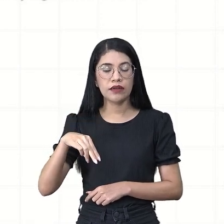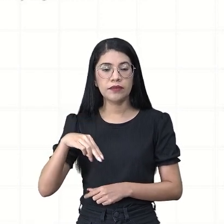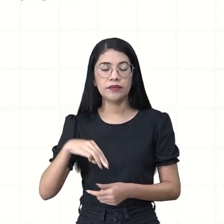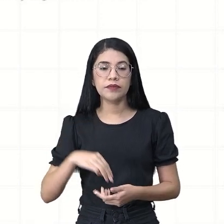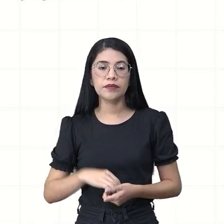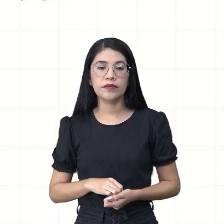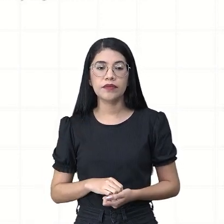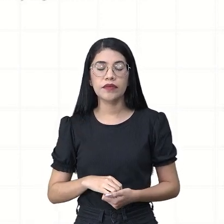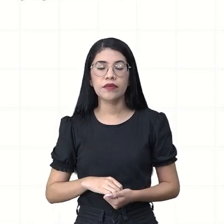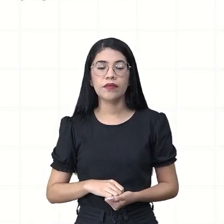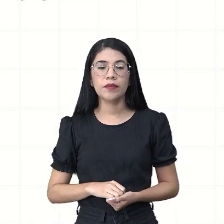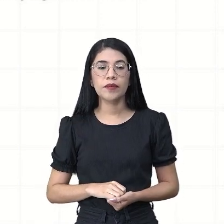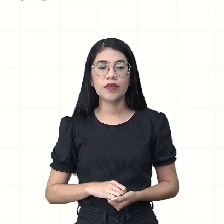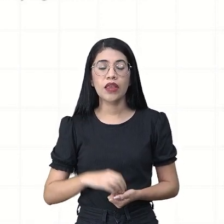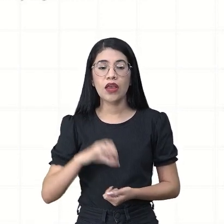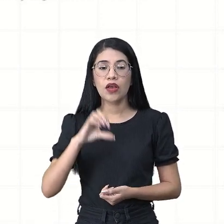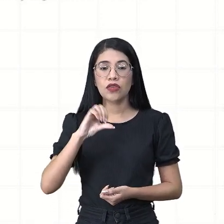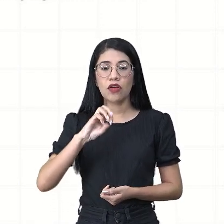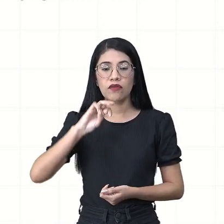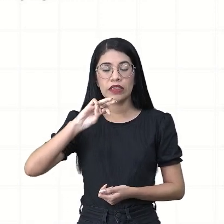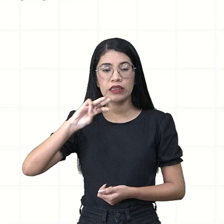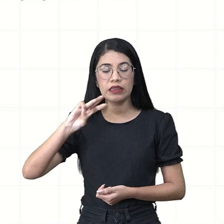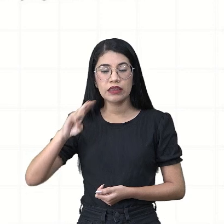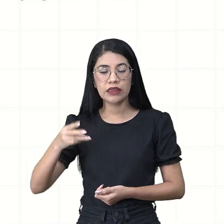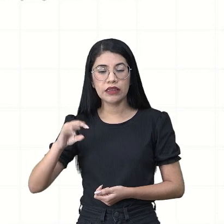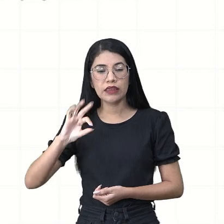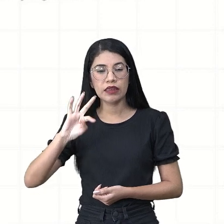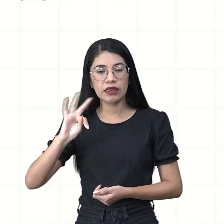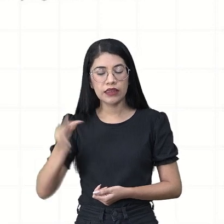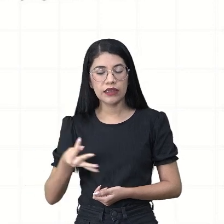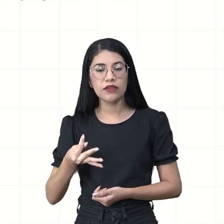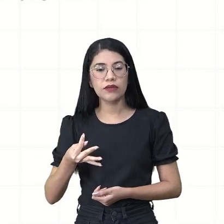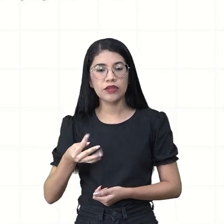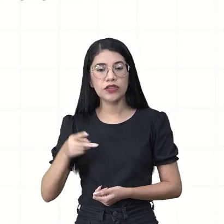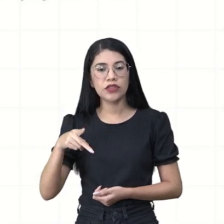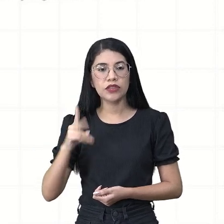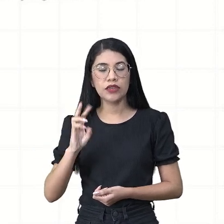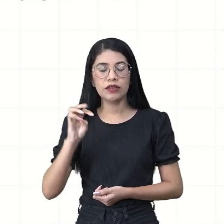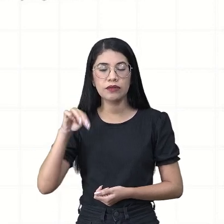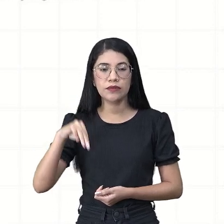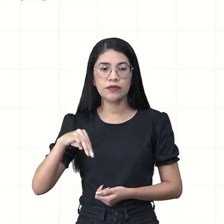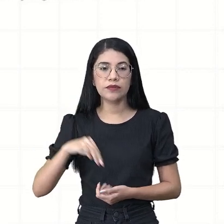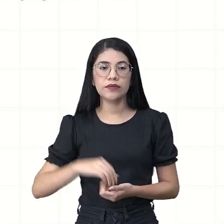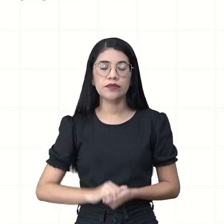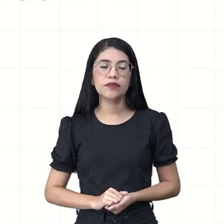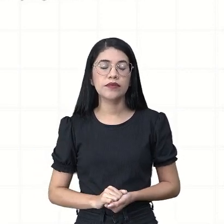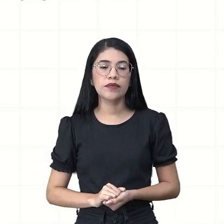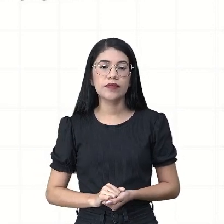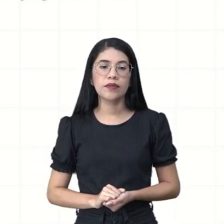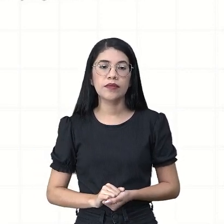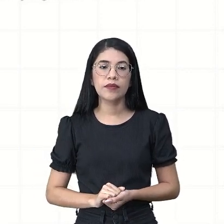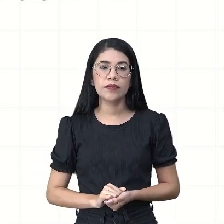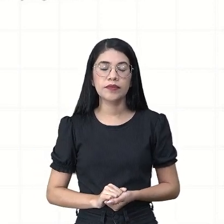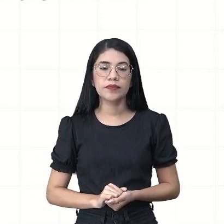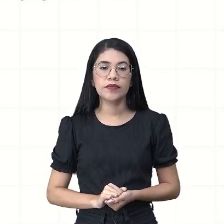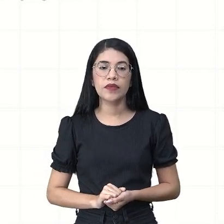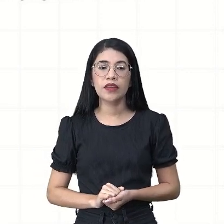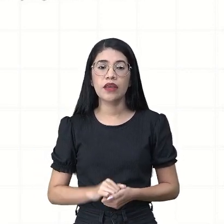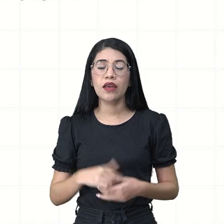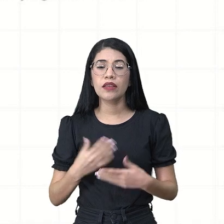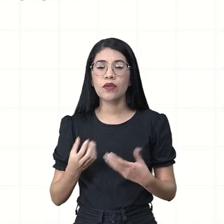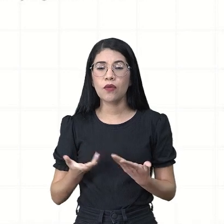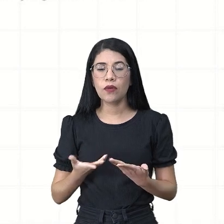9 trilhões e 600 bilhões de quilômetros. Né? Então, agora ele quer saber quantos micrômetros tem